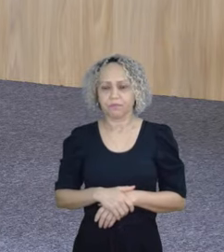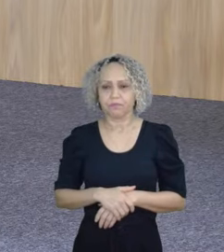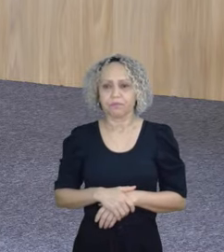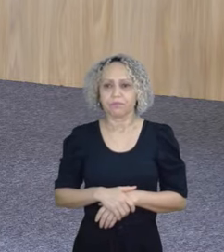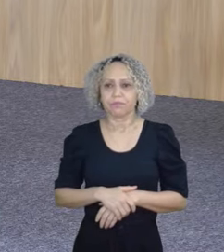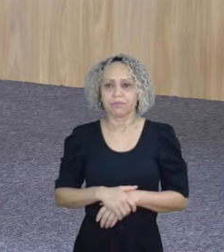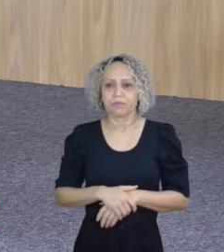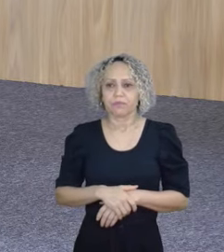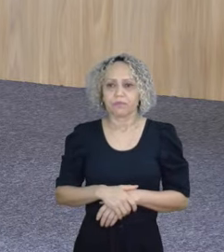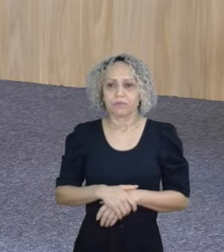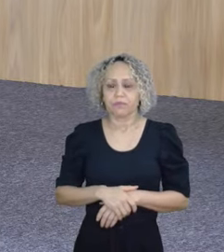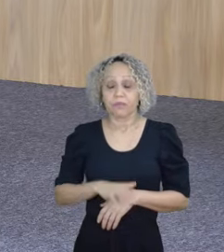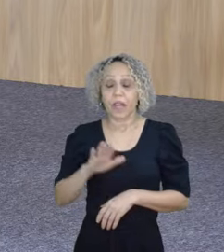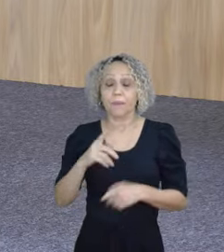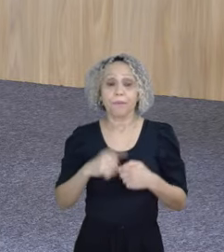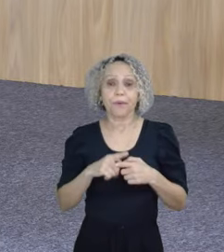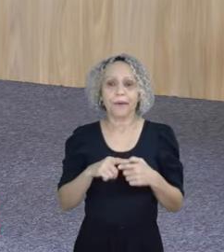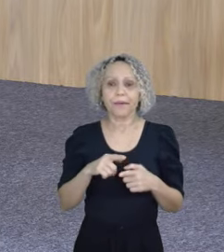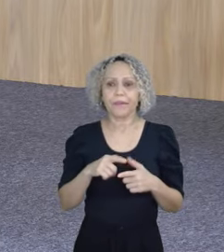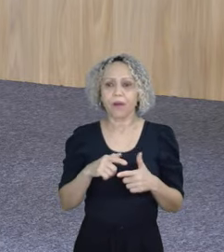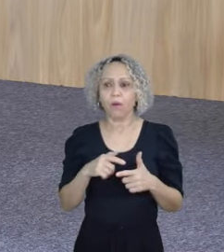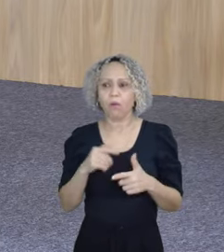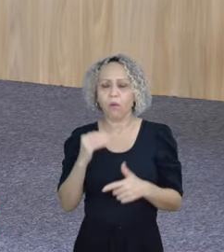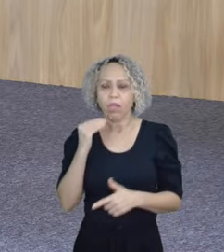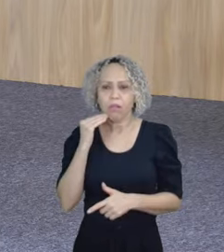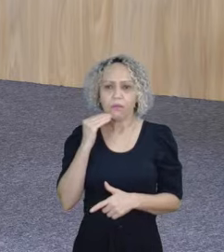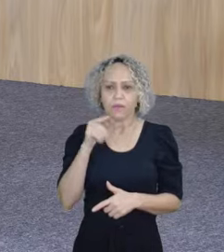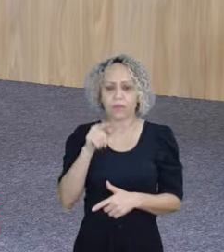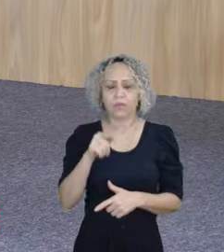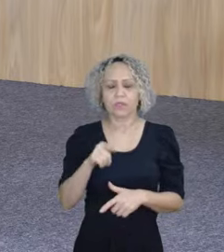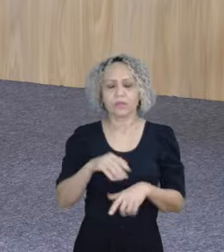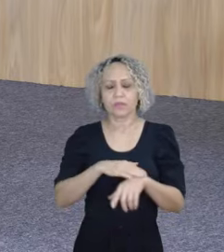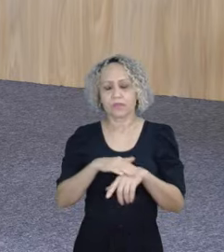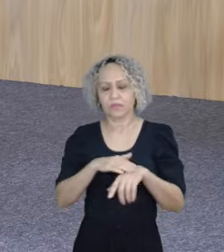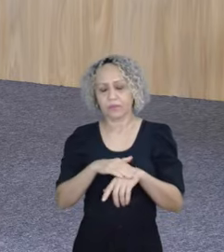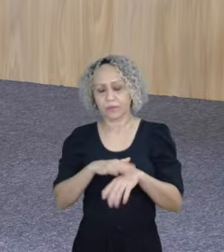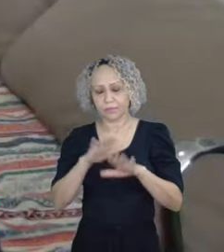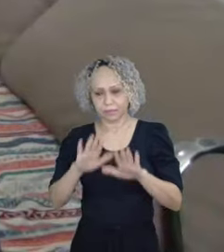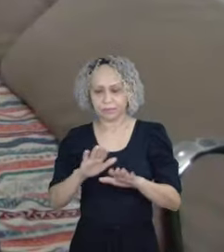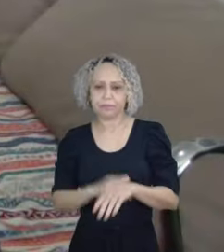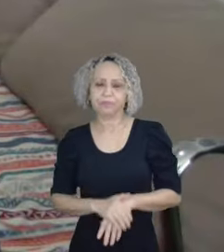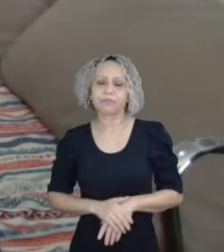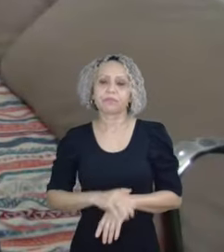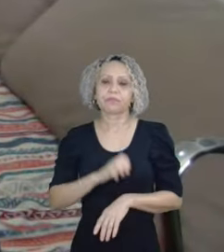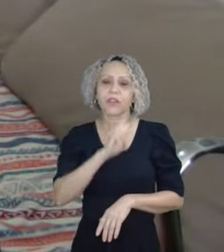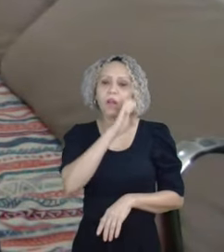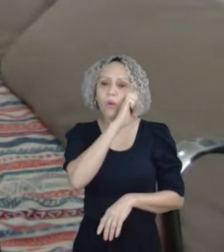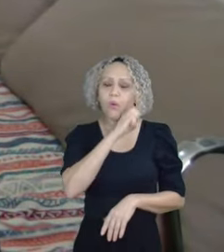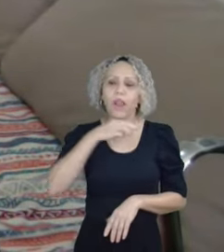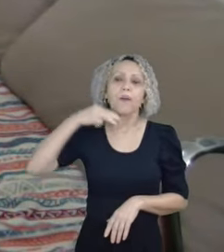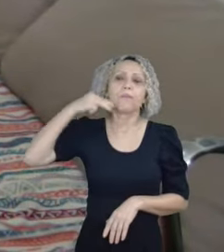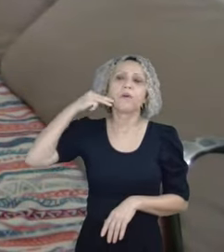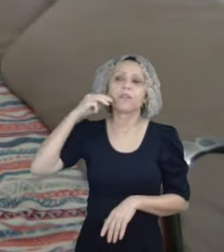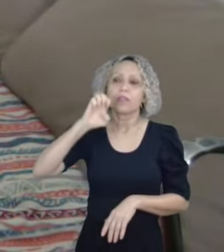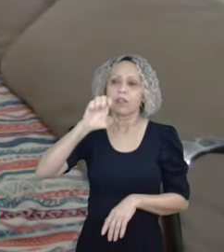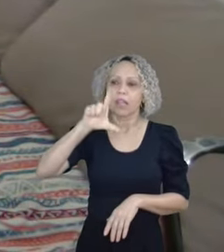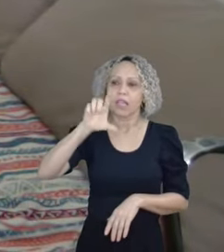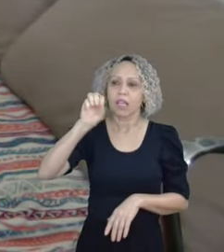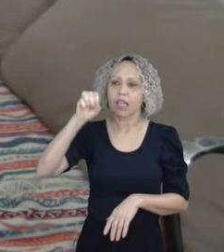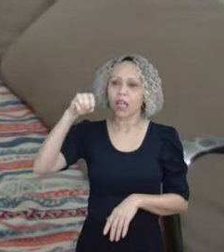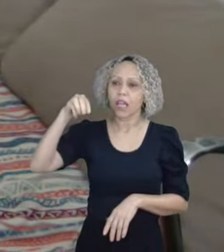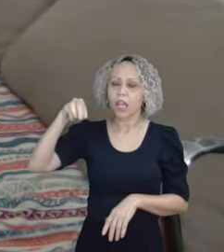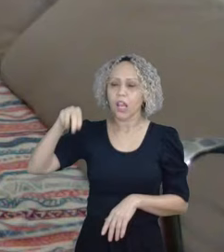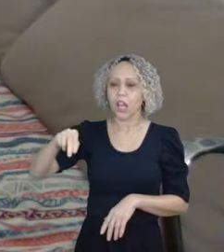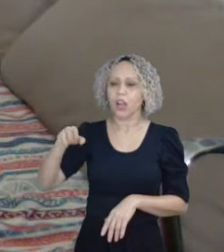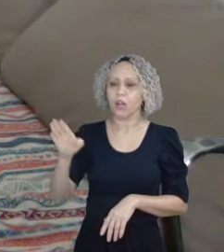aqui quando você fez esse primeiro comentário. Bem, é o seguinte, o Elon Musk, a gente sabe, ele se transformou